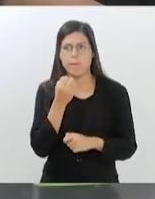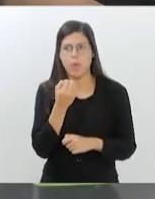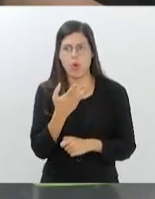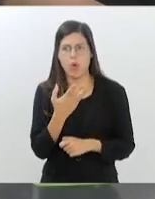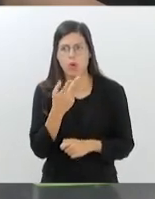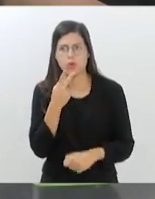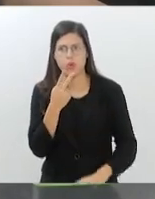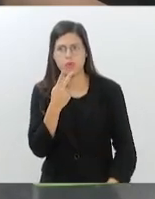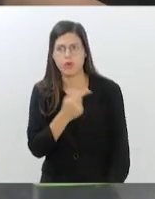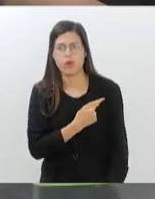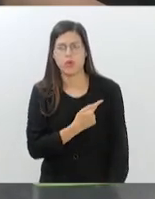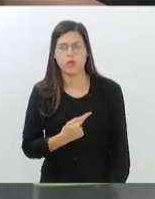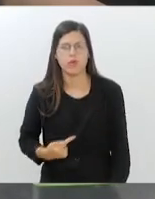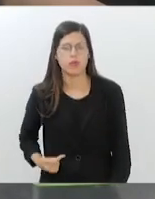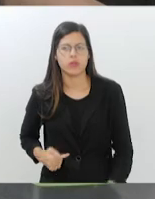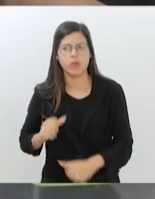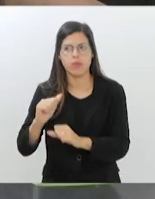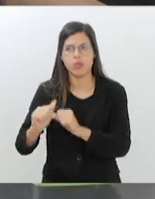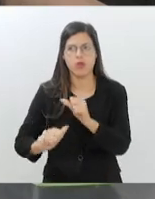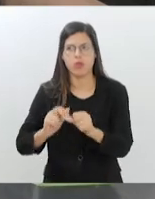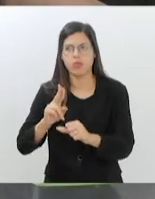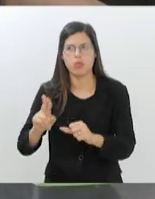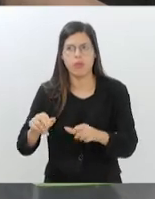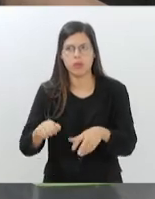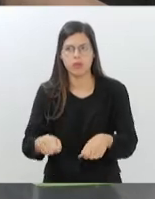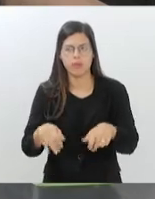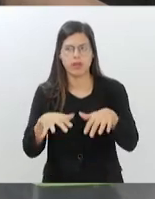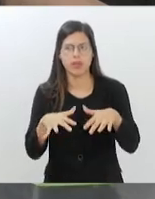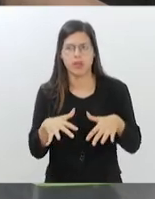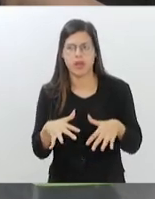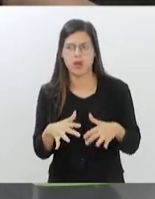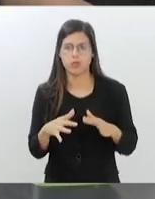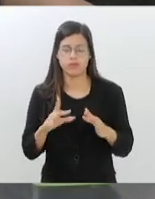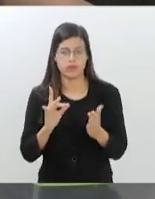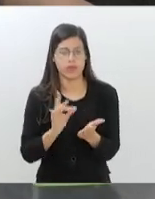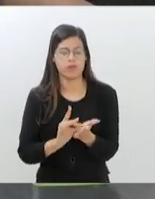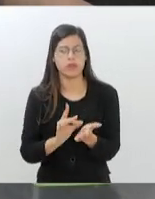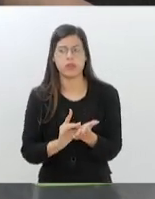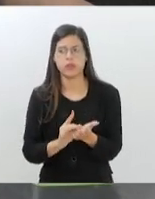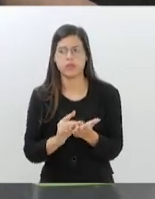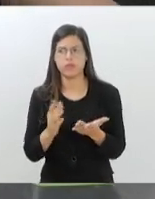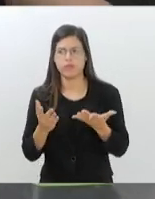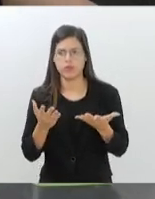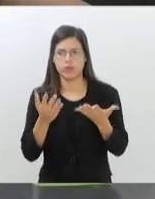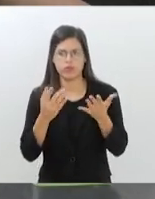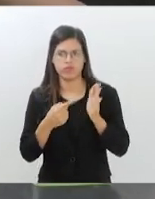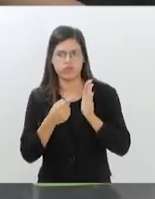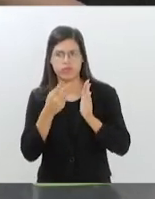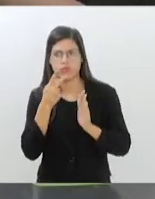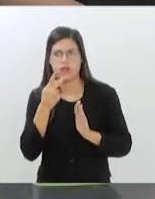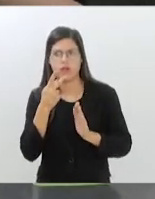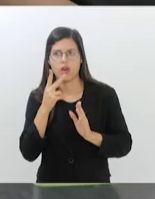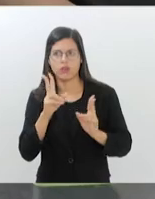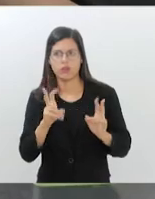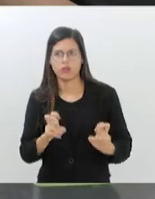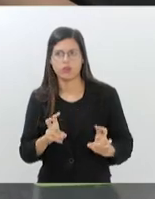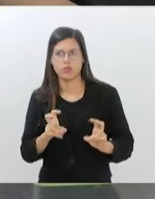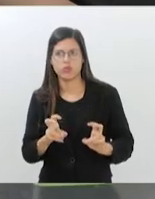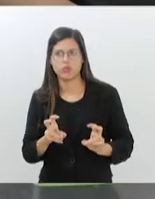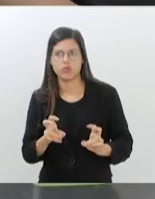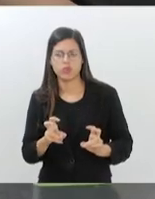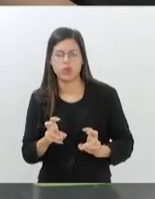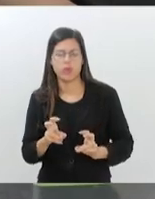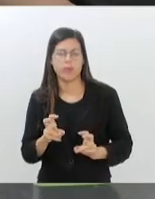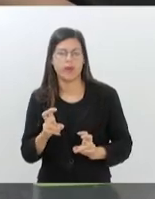governador mudar o nome do plenário na Na verdade o que eu quis dizer era mais o lado da consulta quer dizer era mais sem